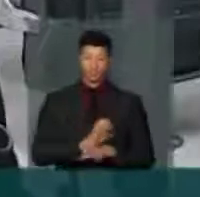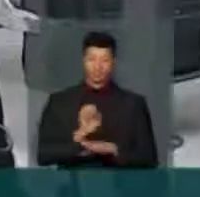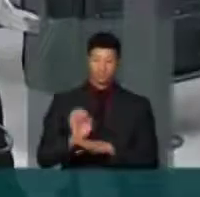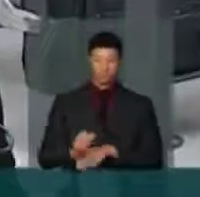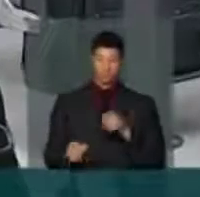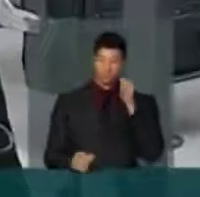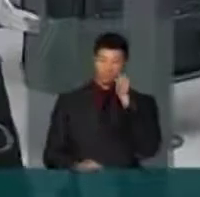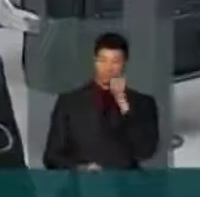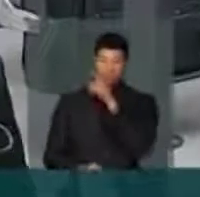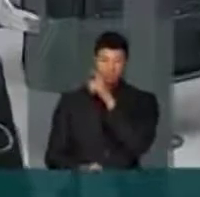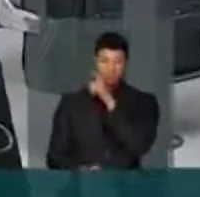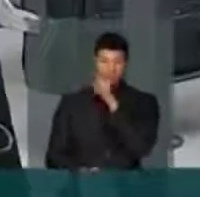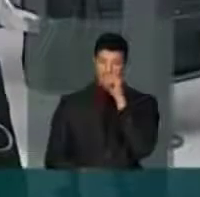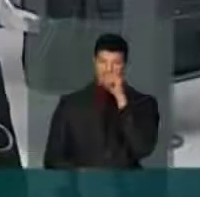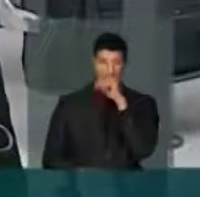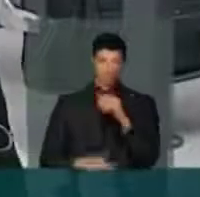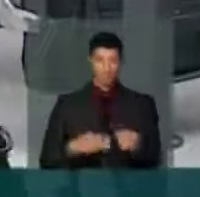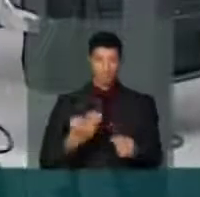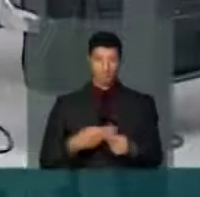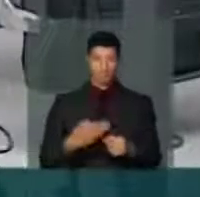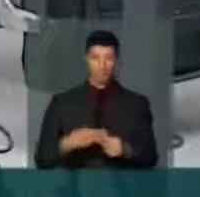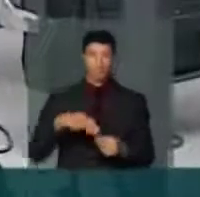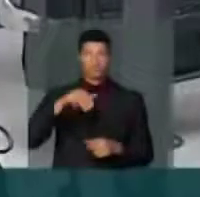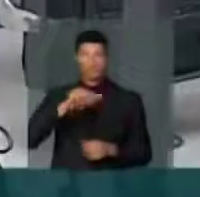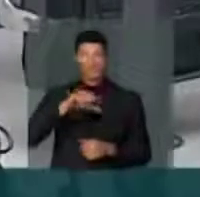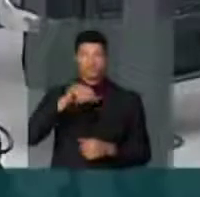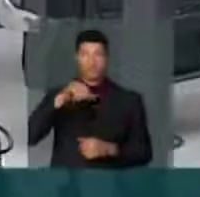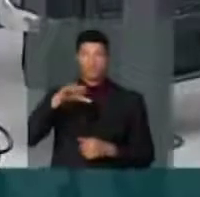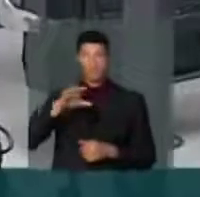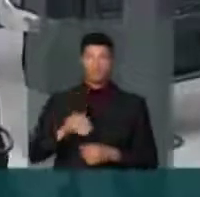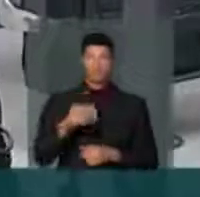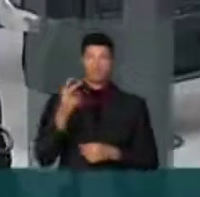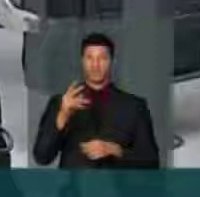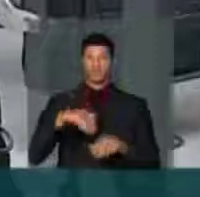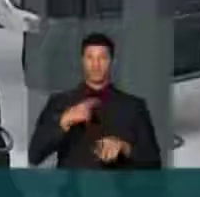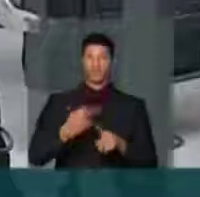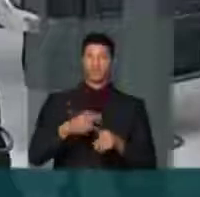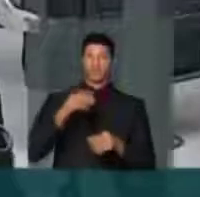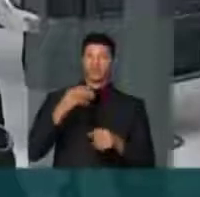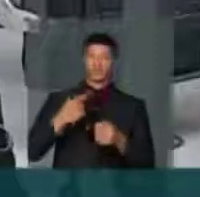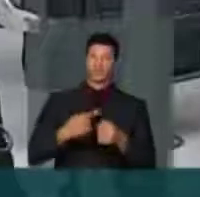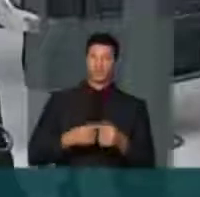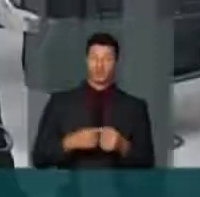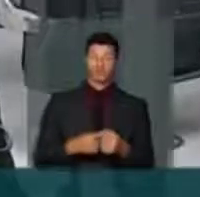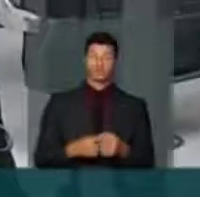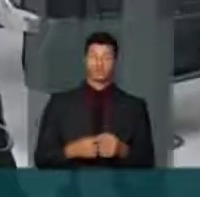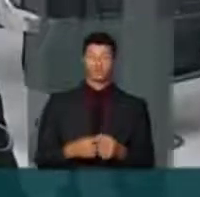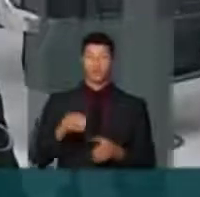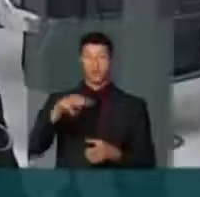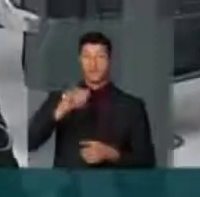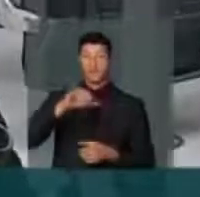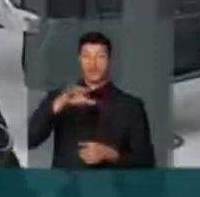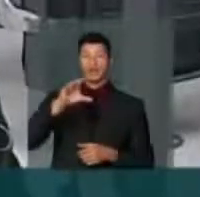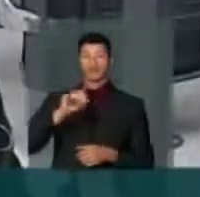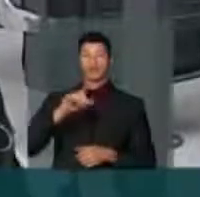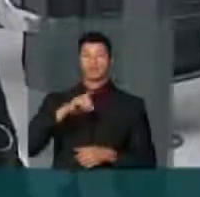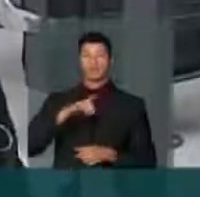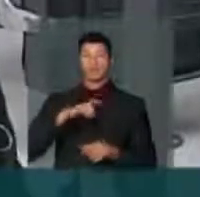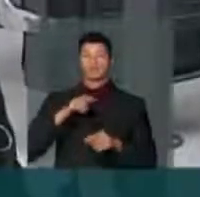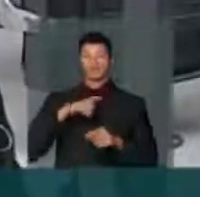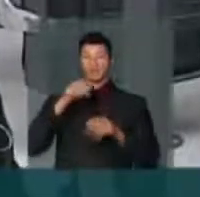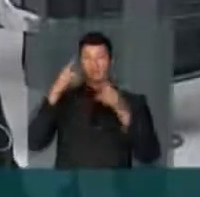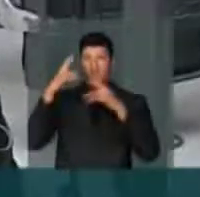em Alagoas, nos municípios de Maceió e de Arapiraca, que são as duas maiores cidades de Alagoas, houveram protestos